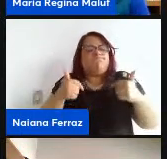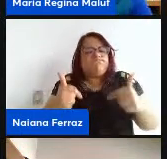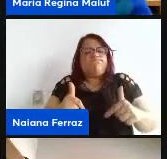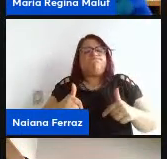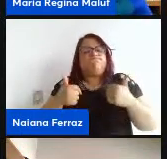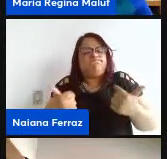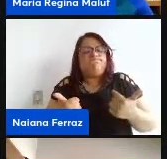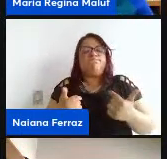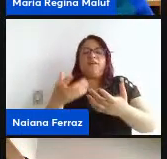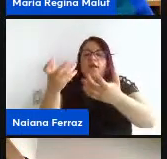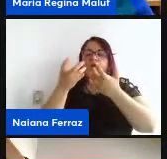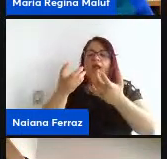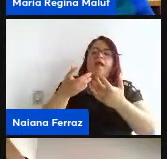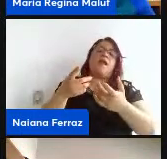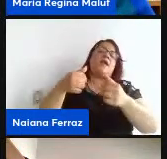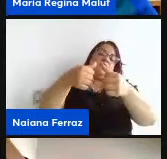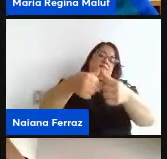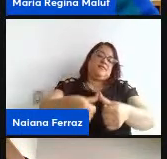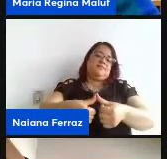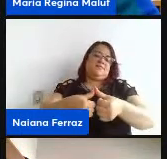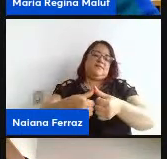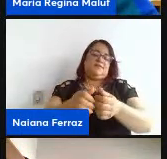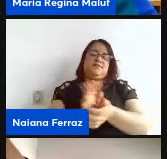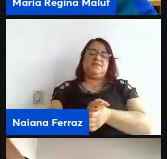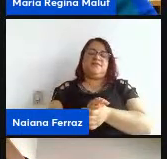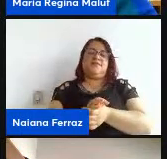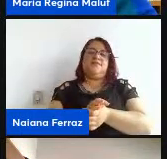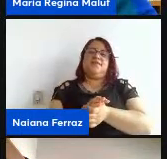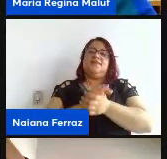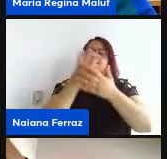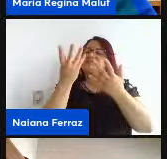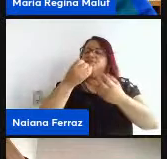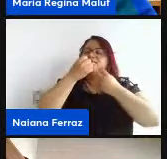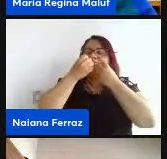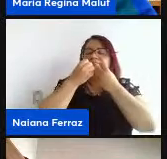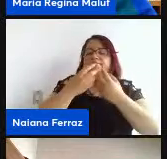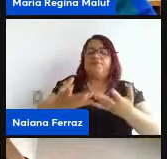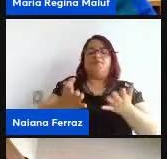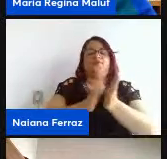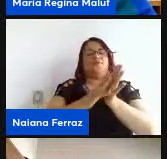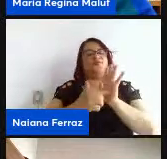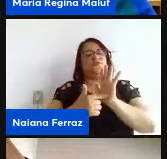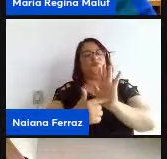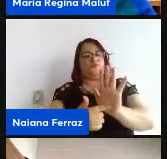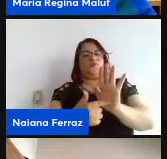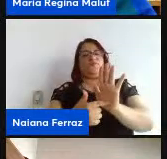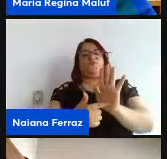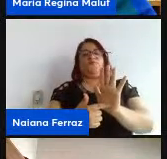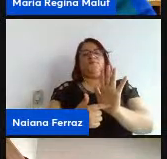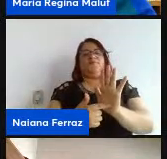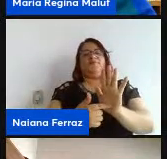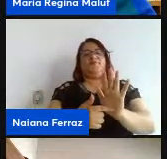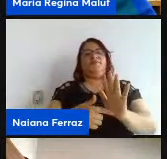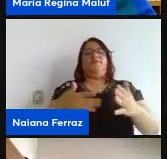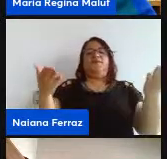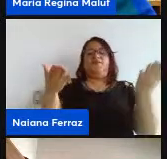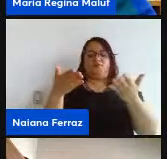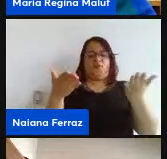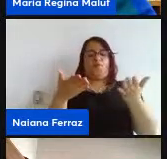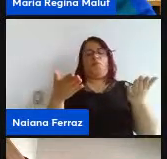estar aqui, tá? E eu acho que isso acaba se refletindo bastante nessa presente jornada aqui,